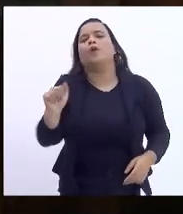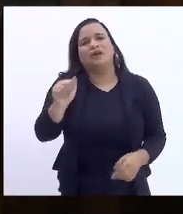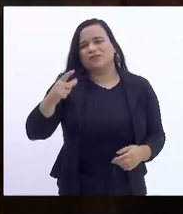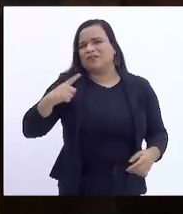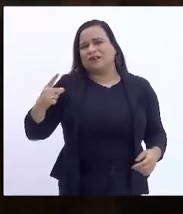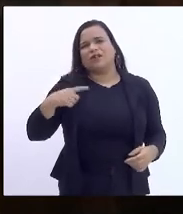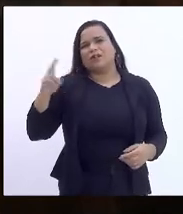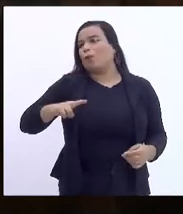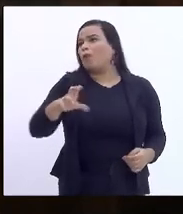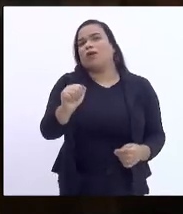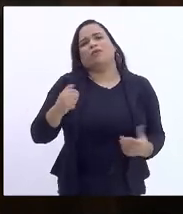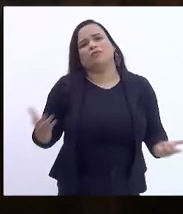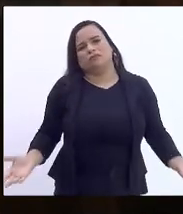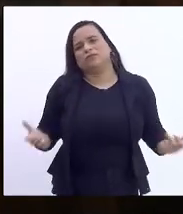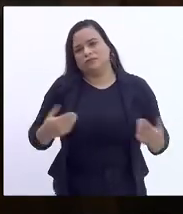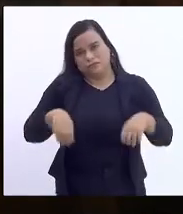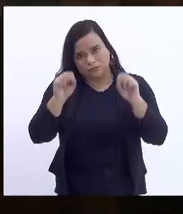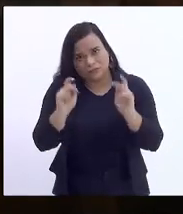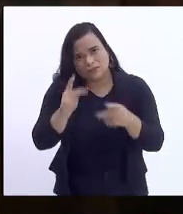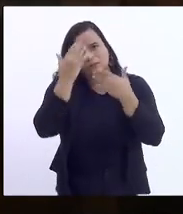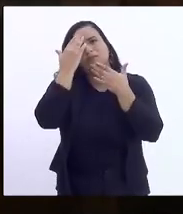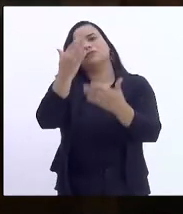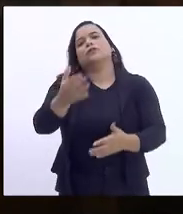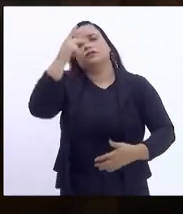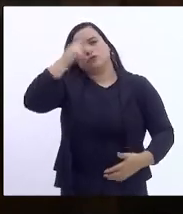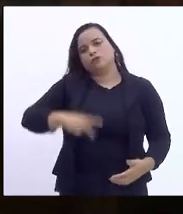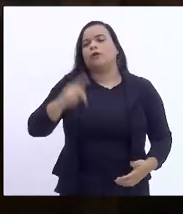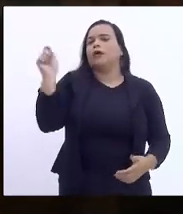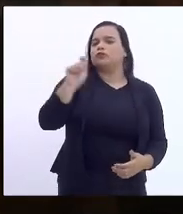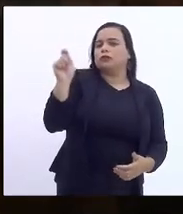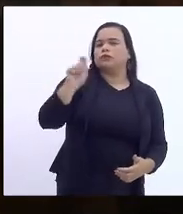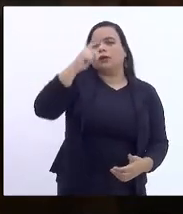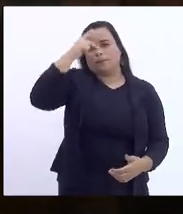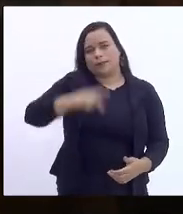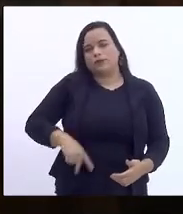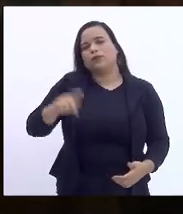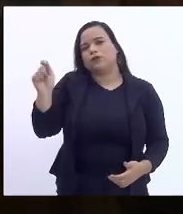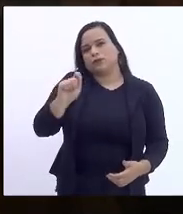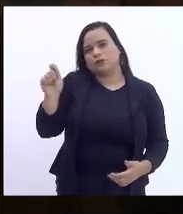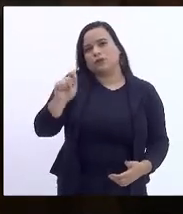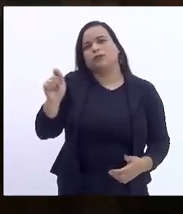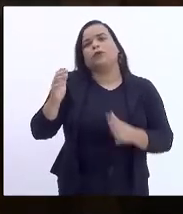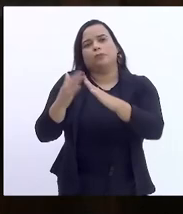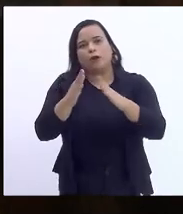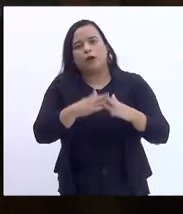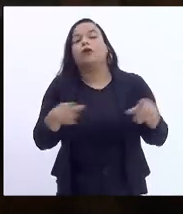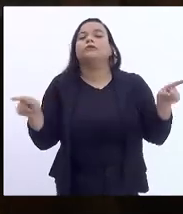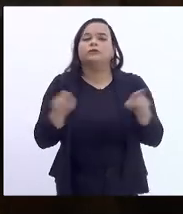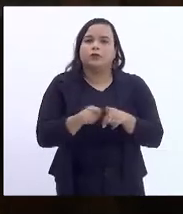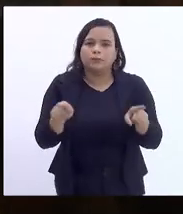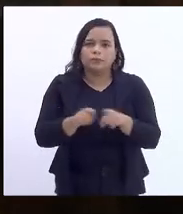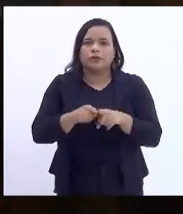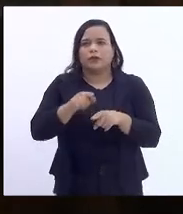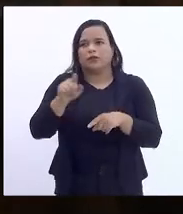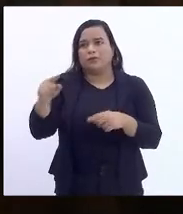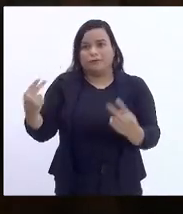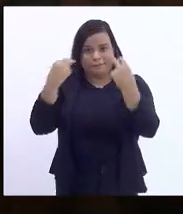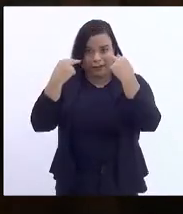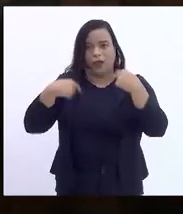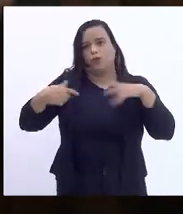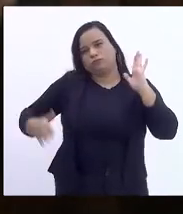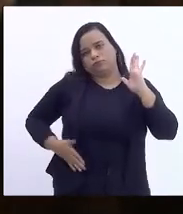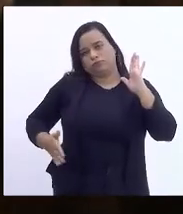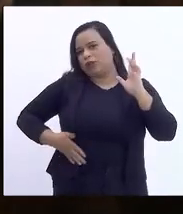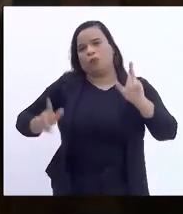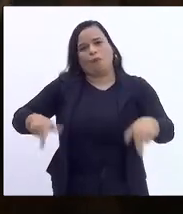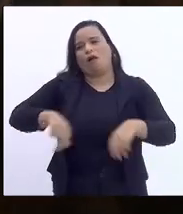dadas Tá ok eu sempre pega faça os moradores também do visto como Marginal dentro da comunidade